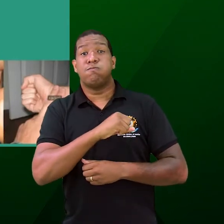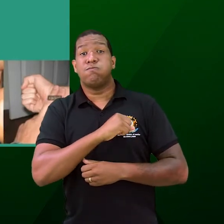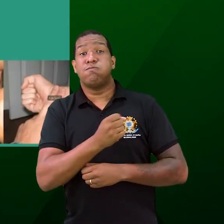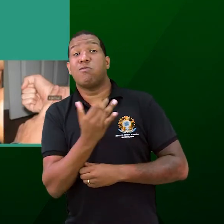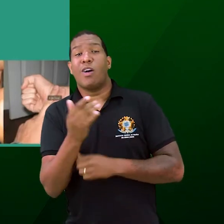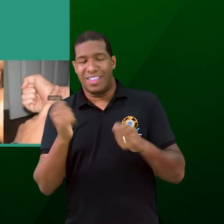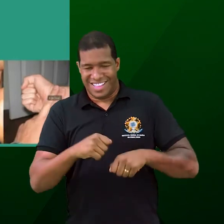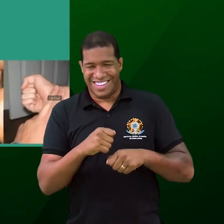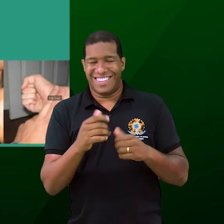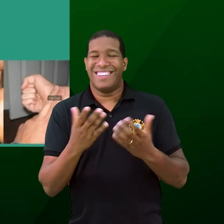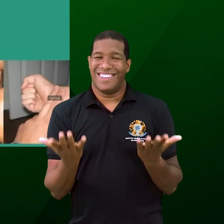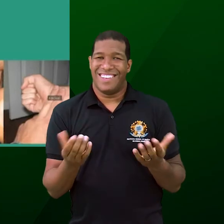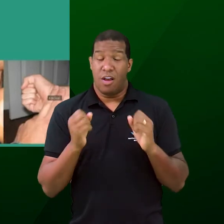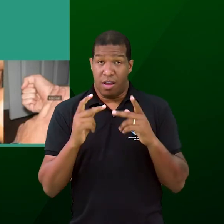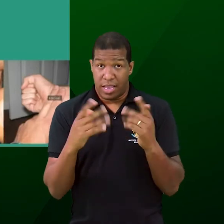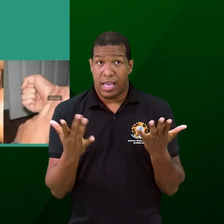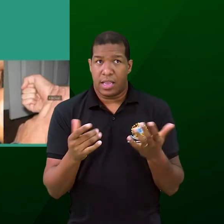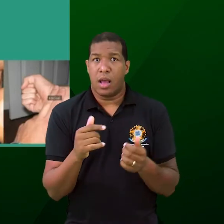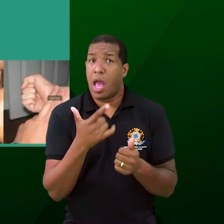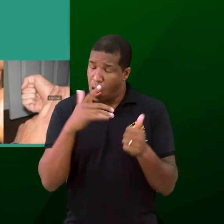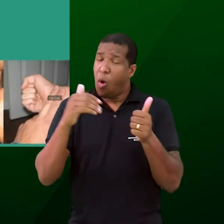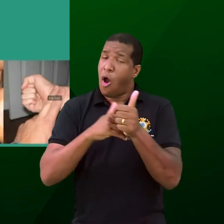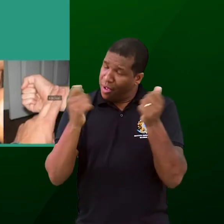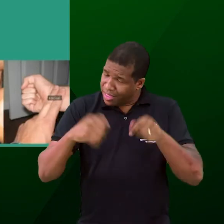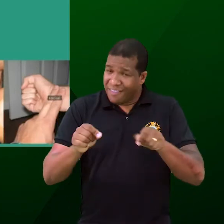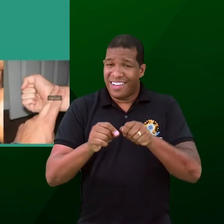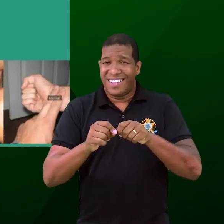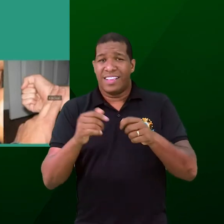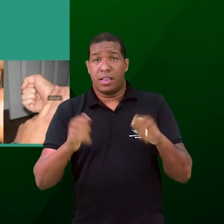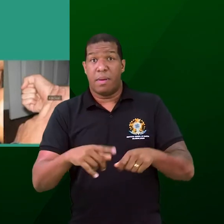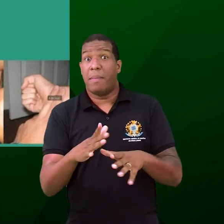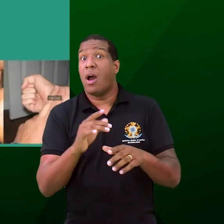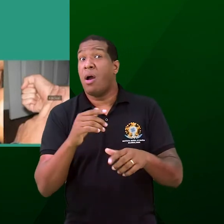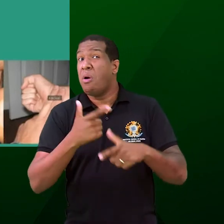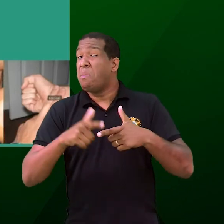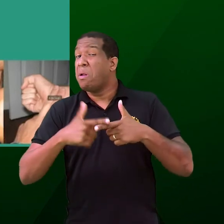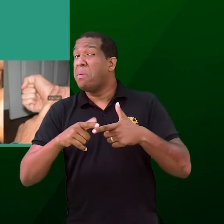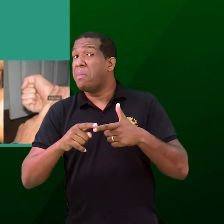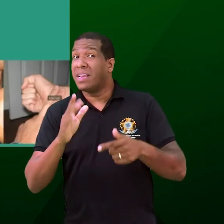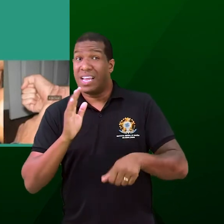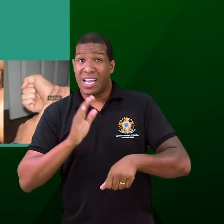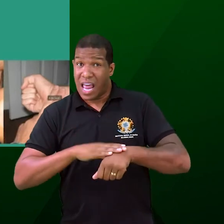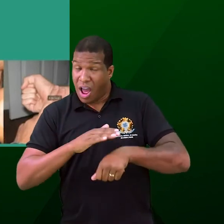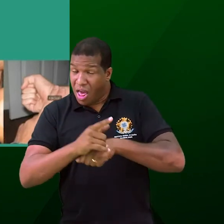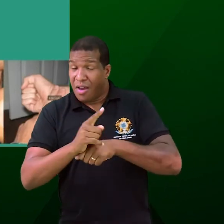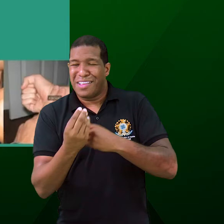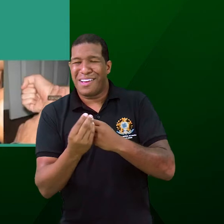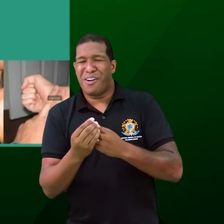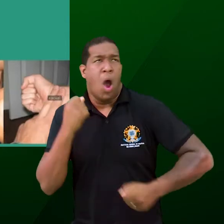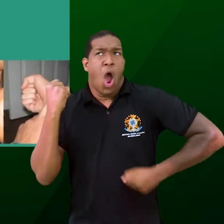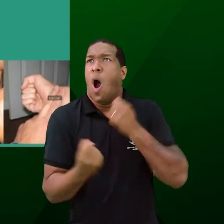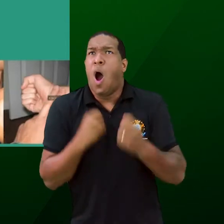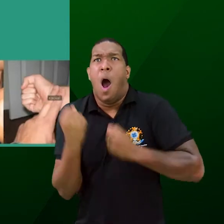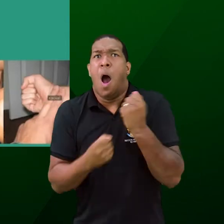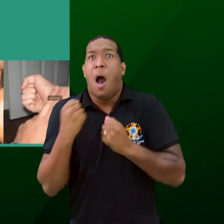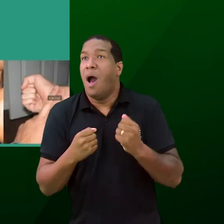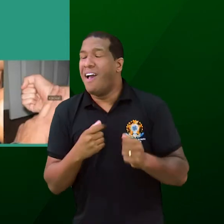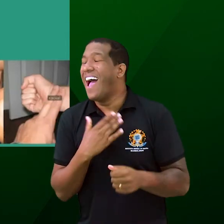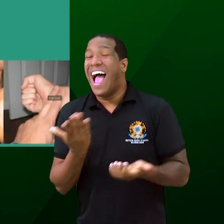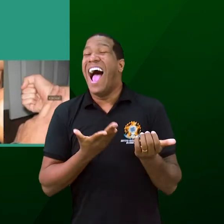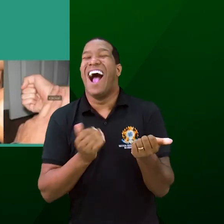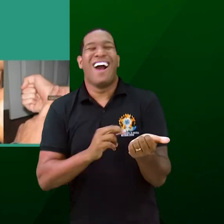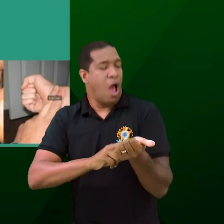saber se eu estou a 80%, a 70%, a 50% da minha frequência máxima? Eu preciso saber qual que é a máxima.